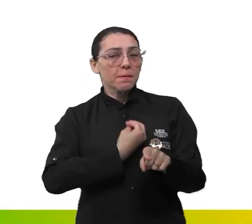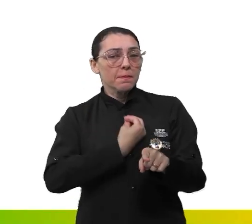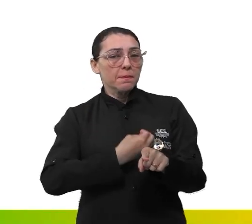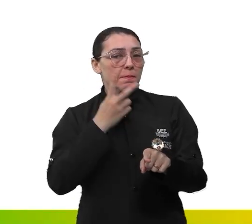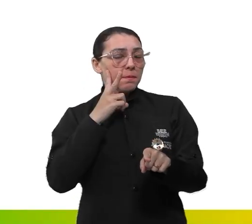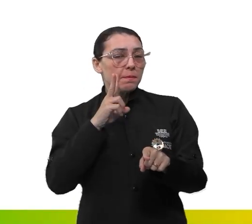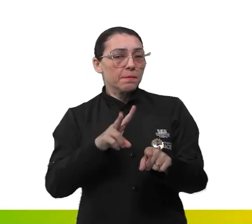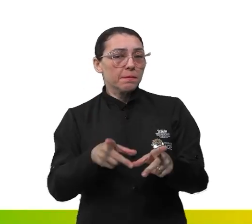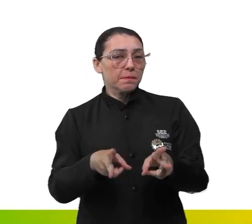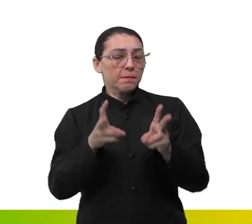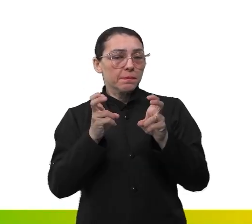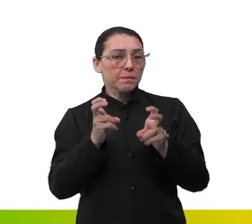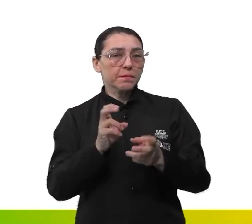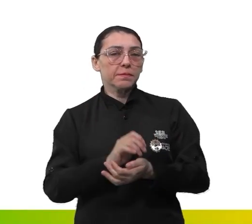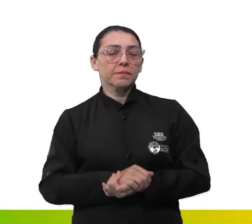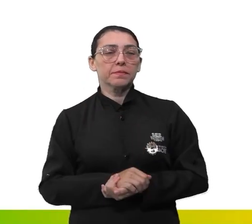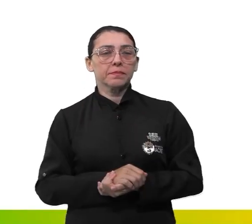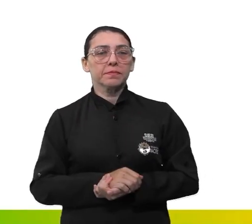bem?